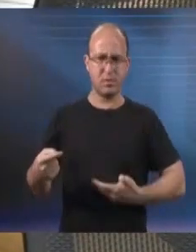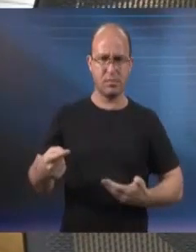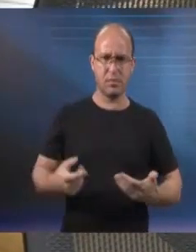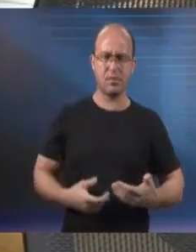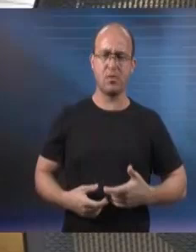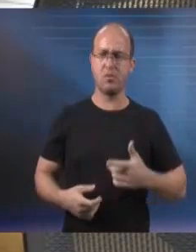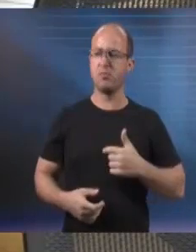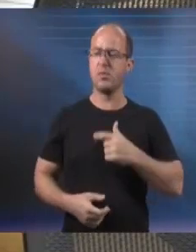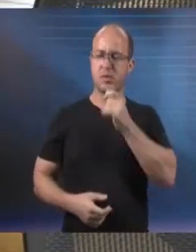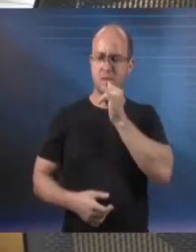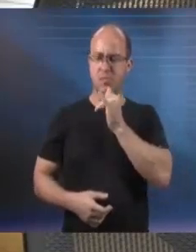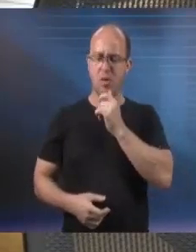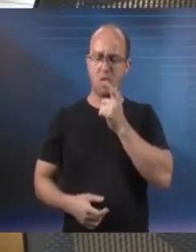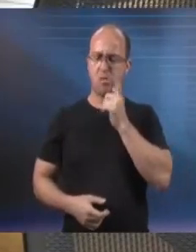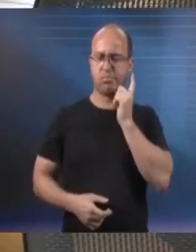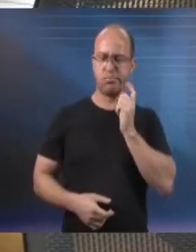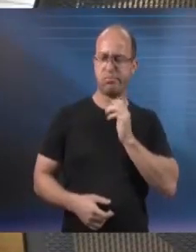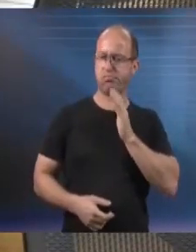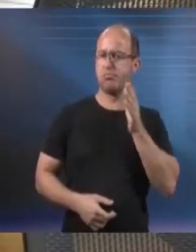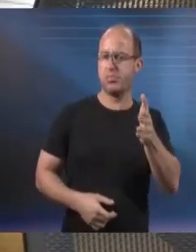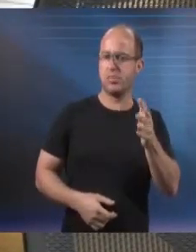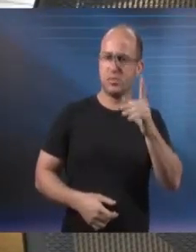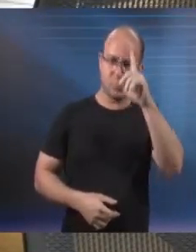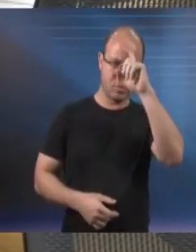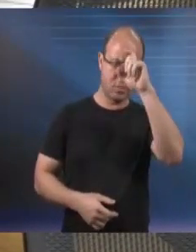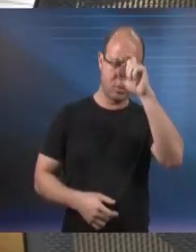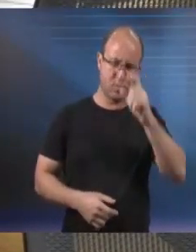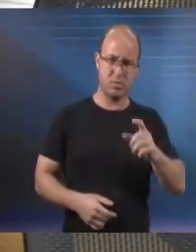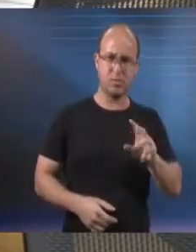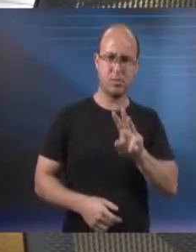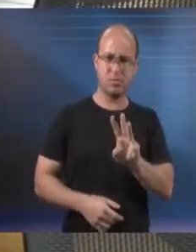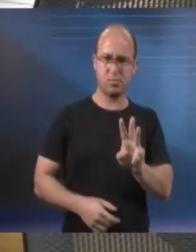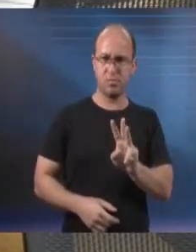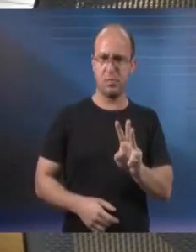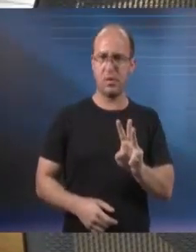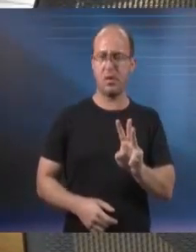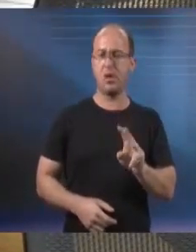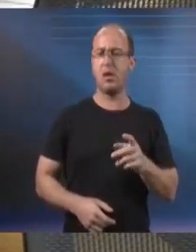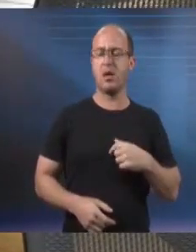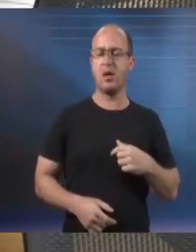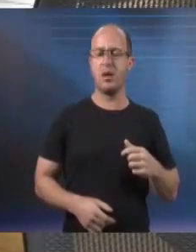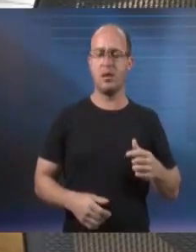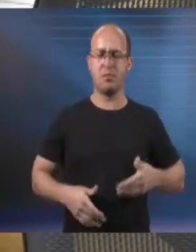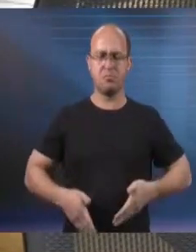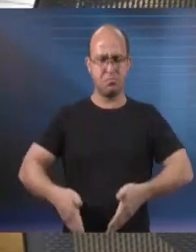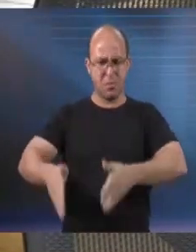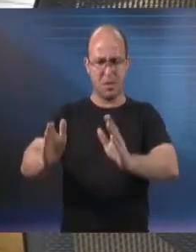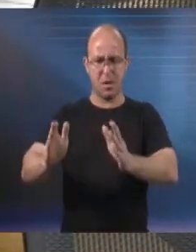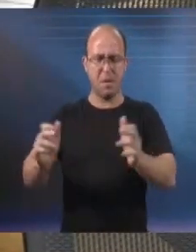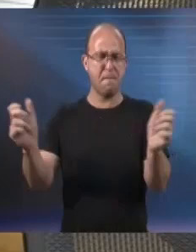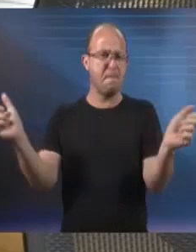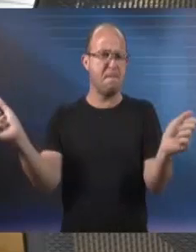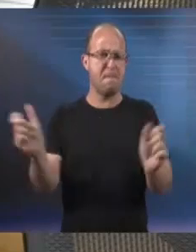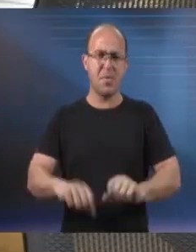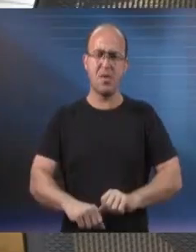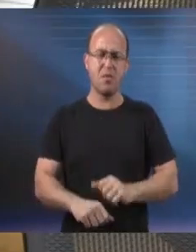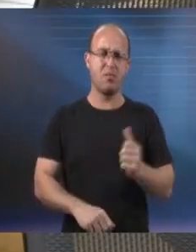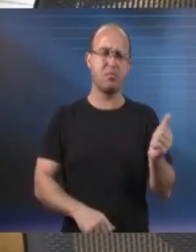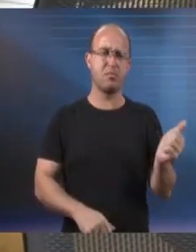no Valfredo e a situação nos corredores é pior do que hospital de